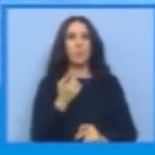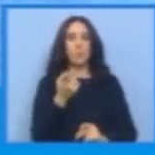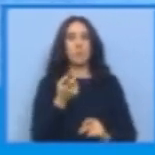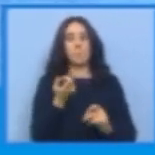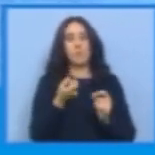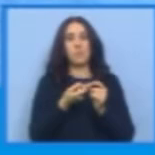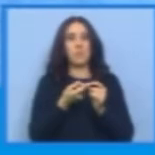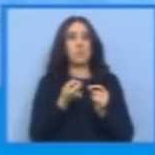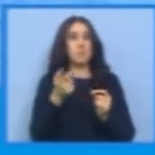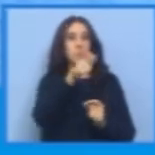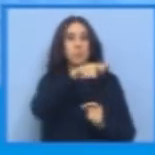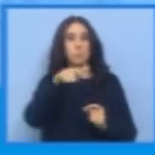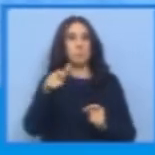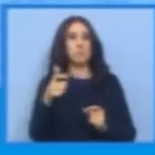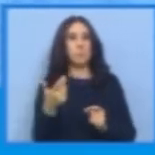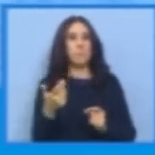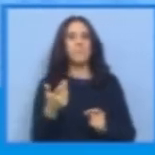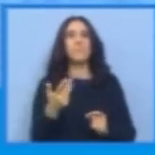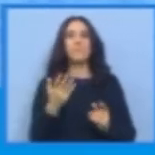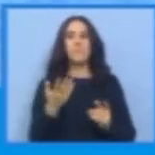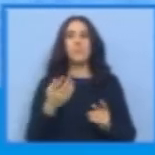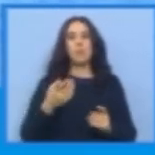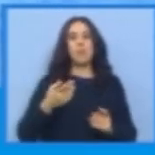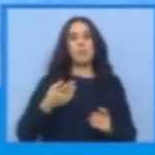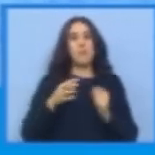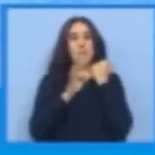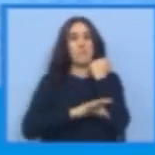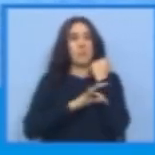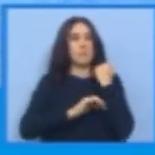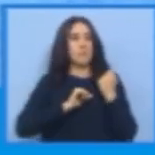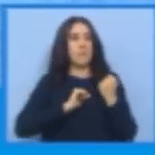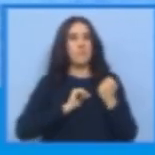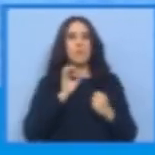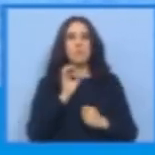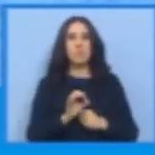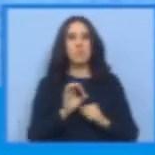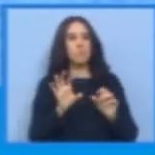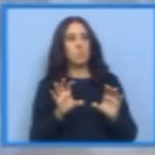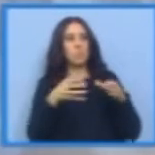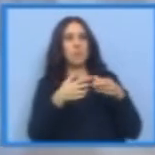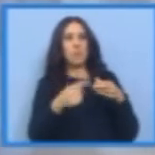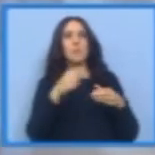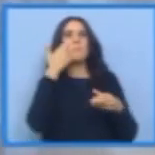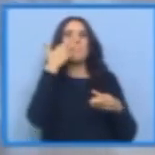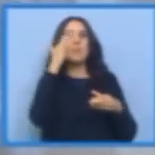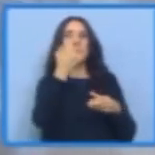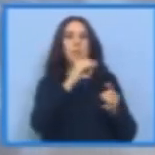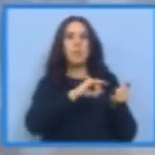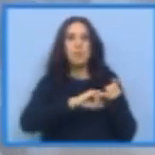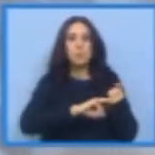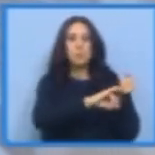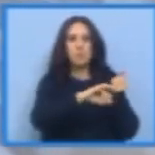das pessoas é que na nossa freguesia certamente há comunidades migrantes, há